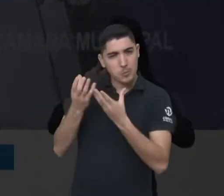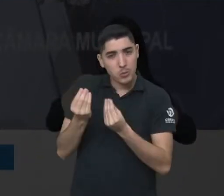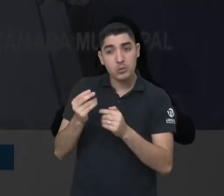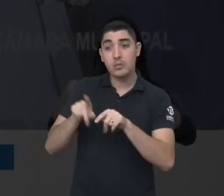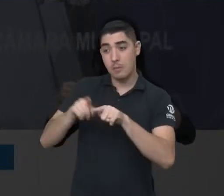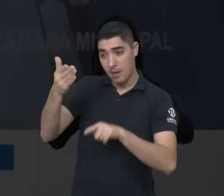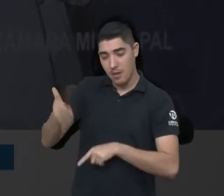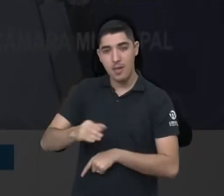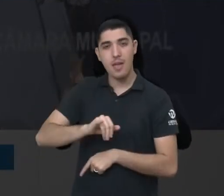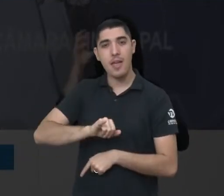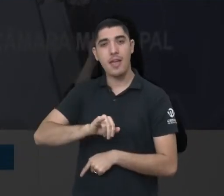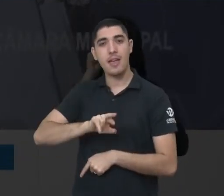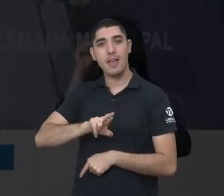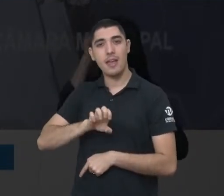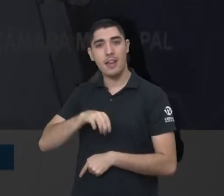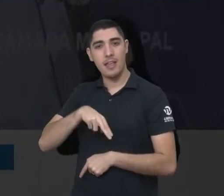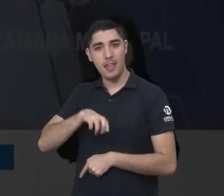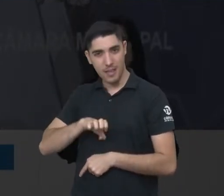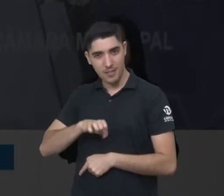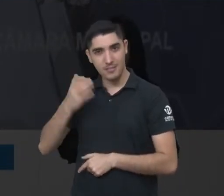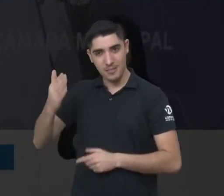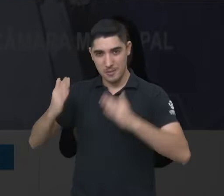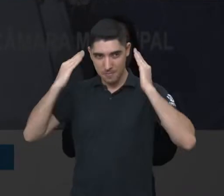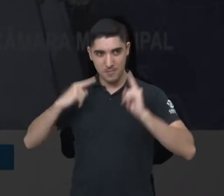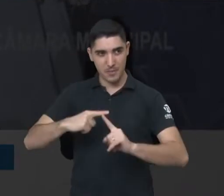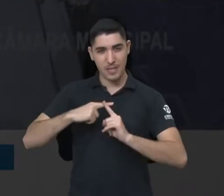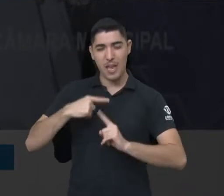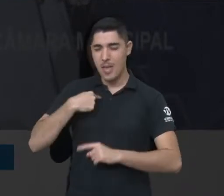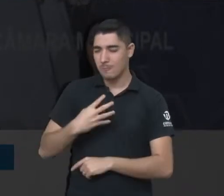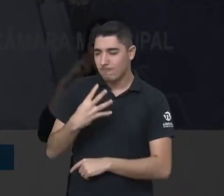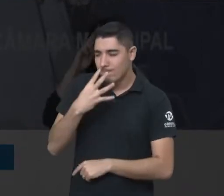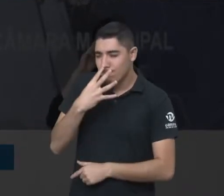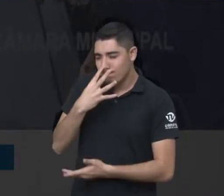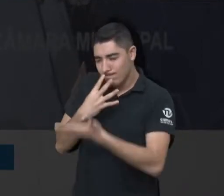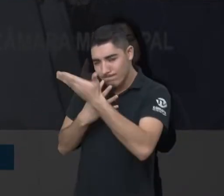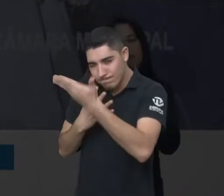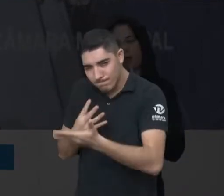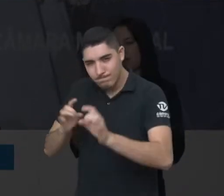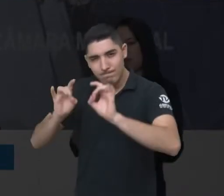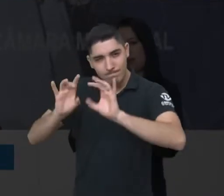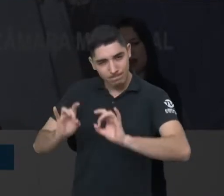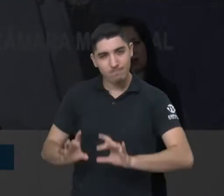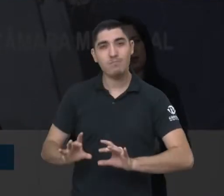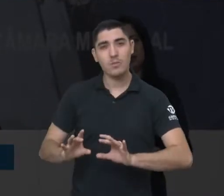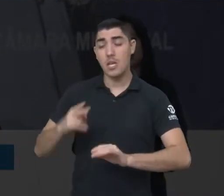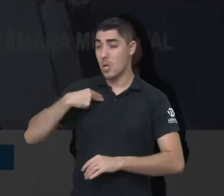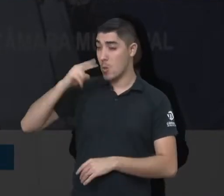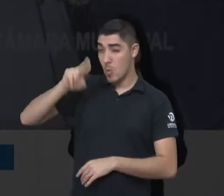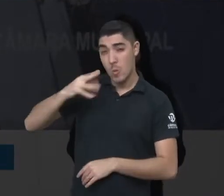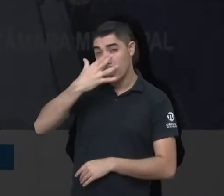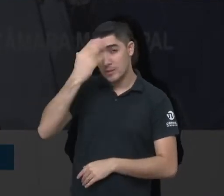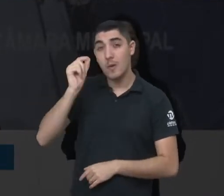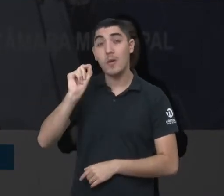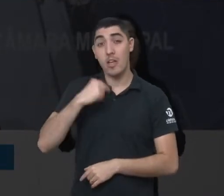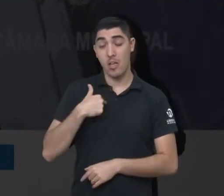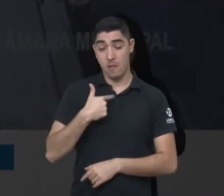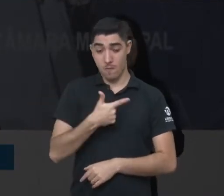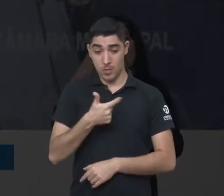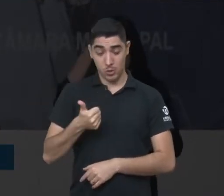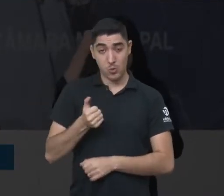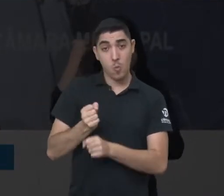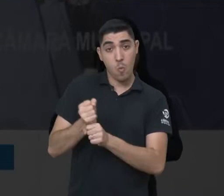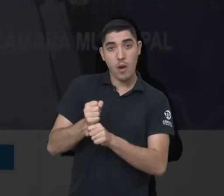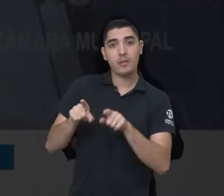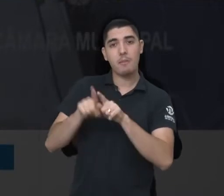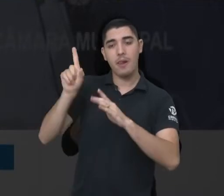irmã Irene, demais. Você é uma pessoa que eu tenho um respeito enorme, enorme, enorme. Nunca vou esquecer dos meus 21 anos da